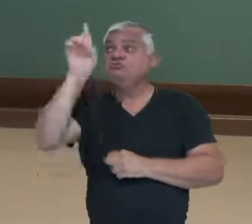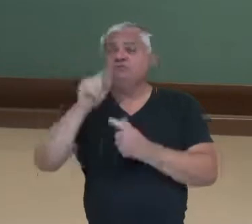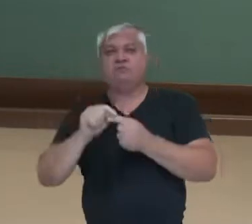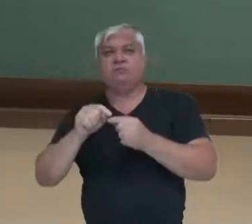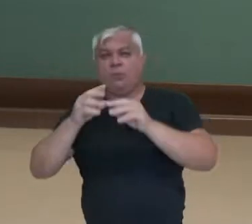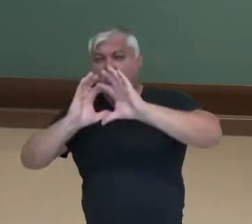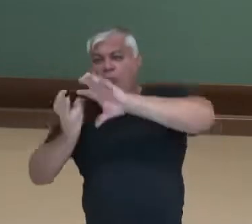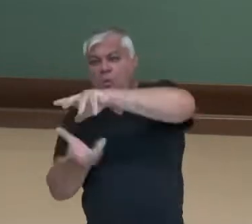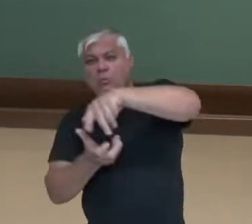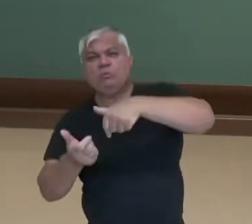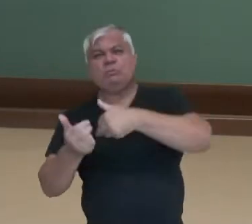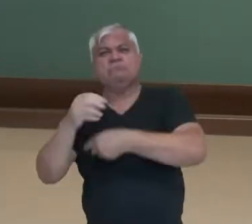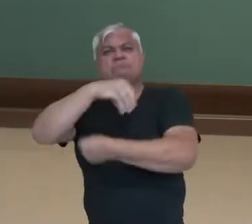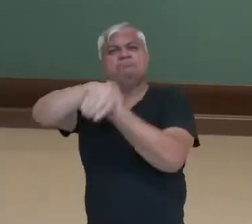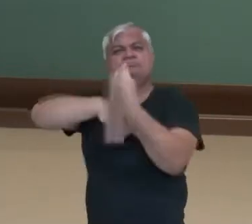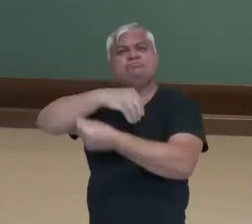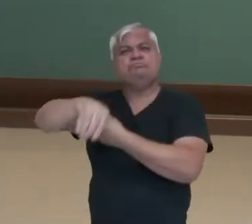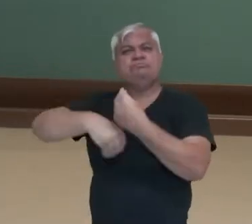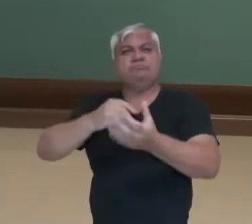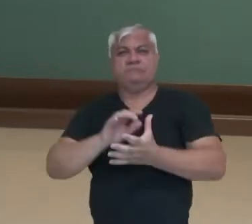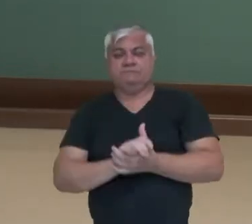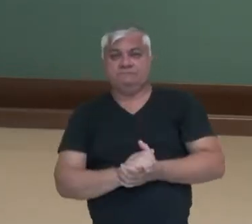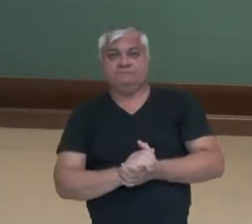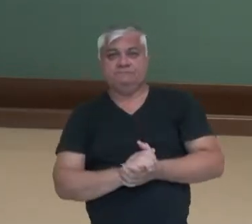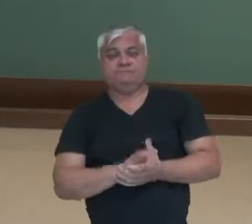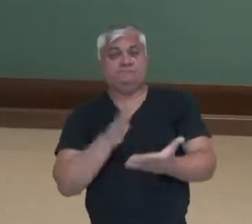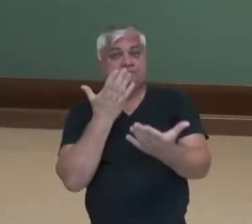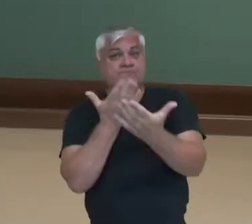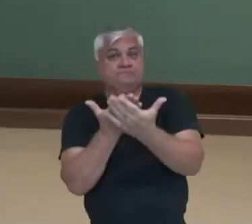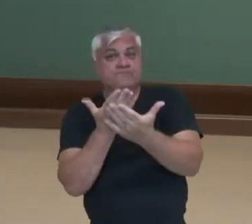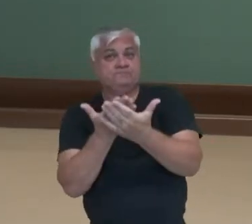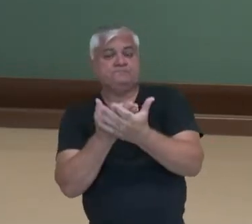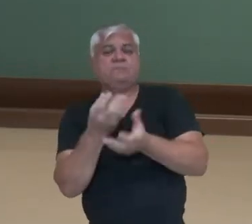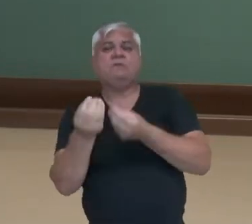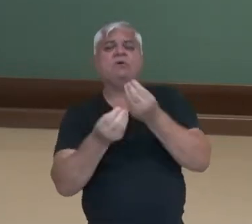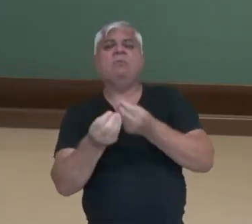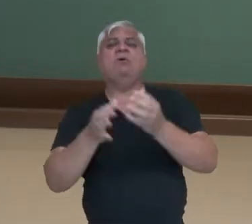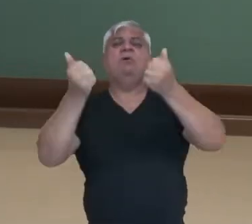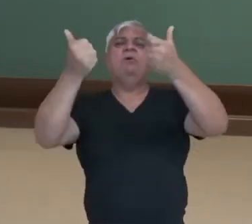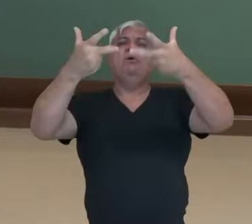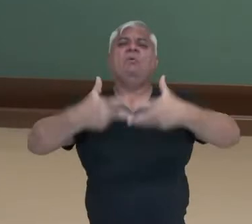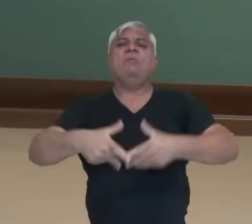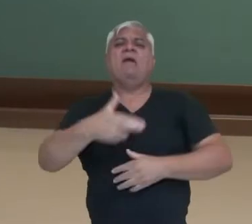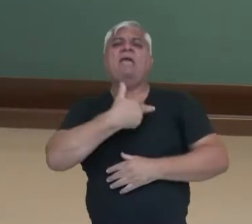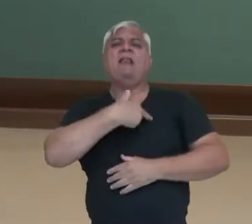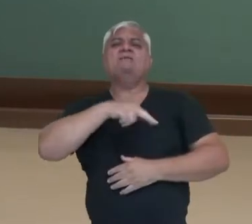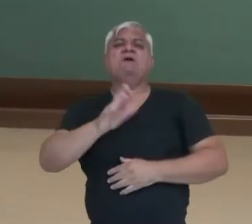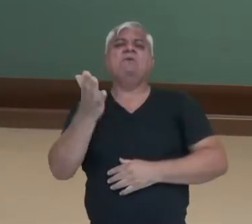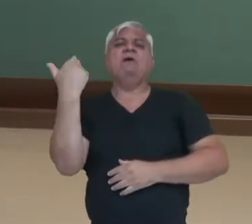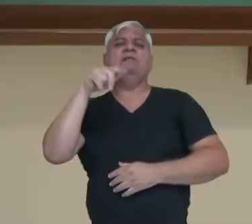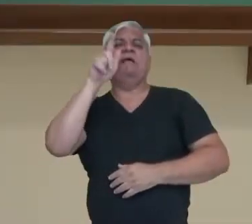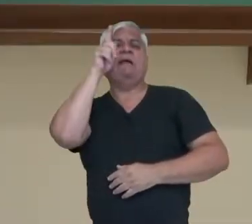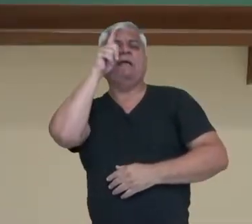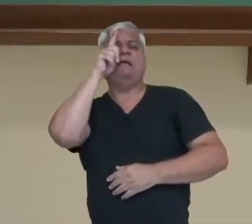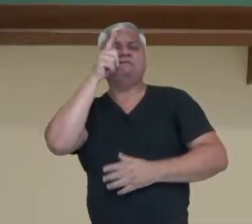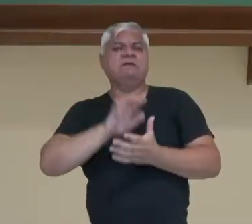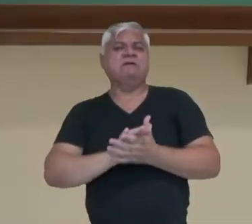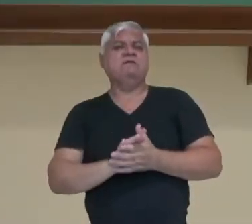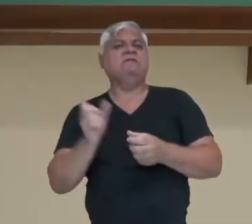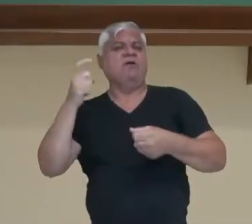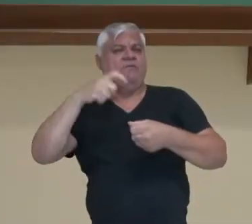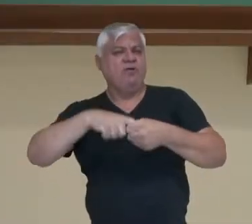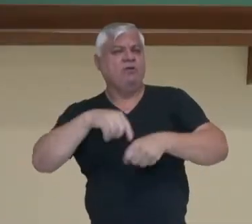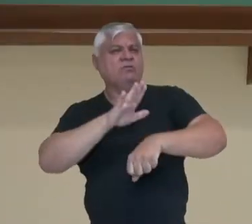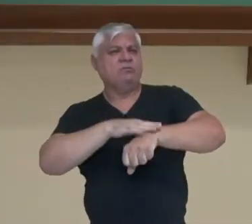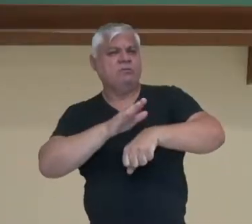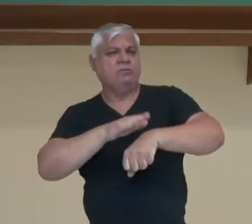mundano. De acordo com nossos estudos, explique como era a religião na Grécia Antiga. Daqui a pouquinho nós